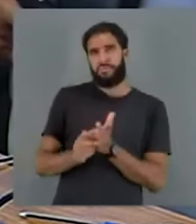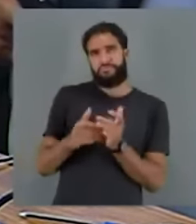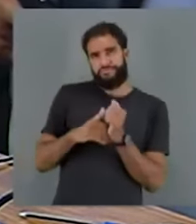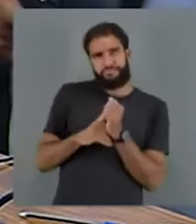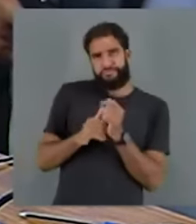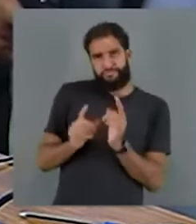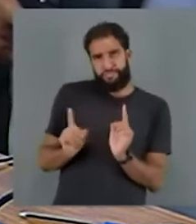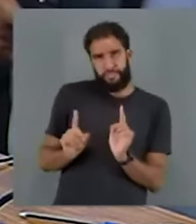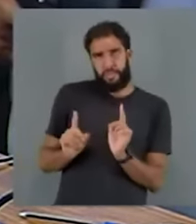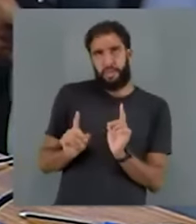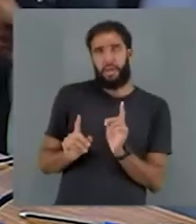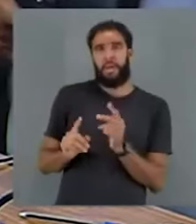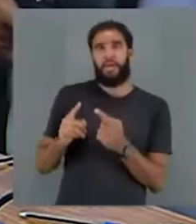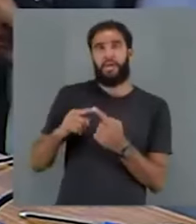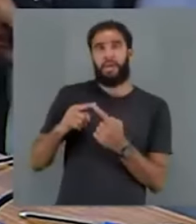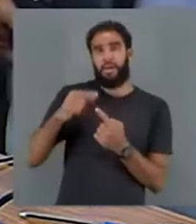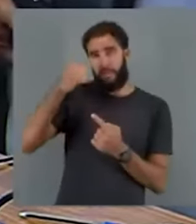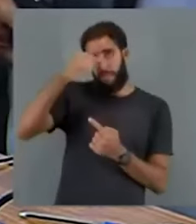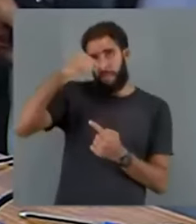segredo